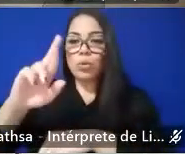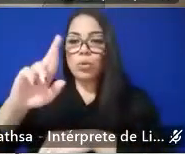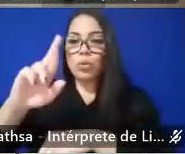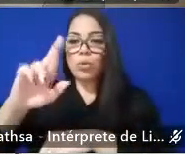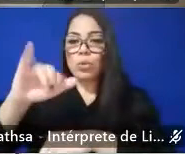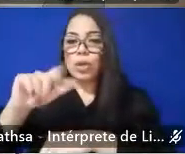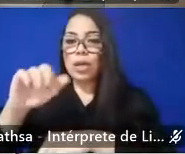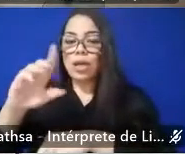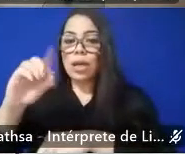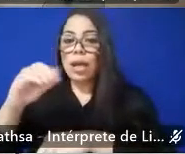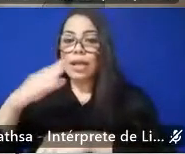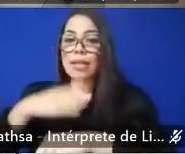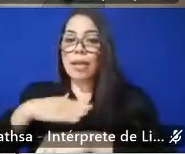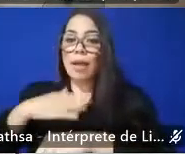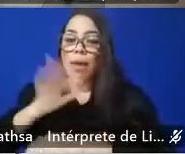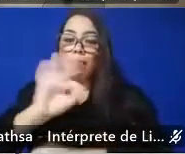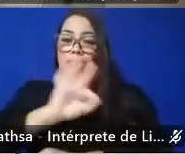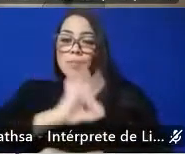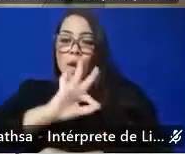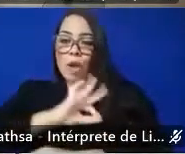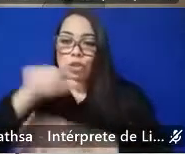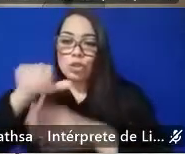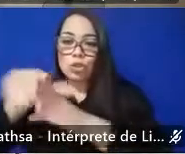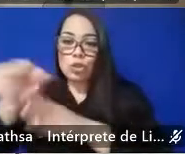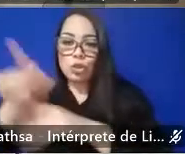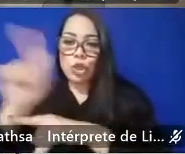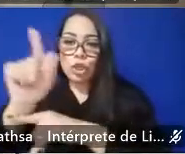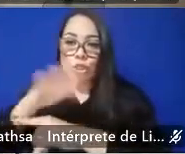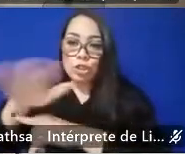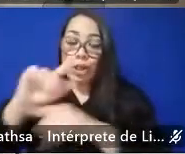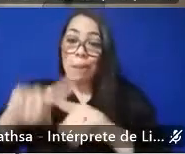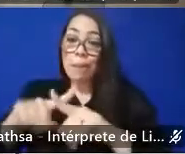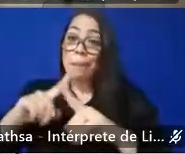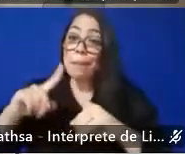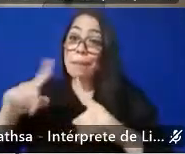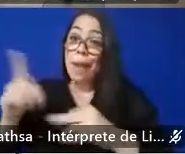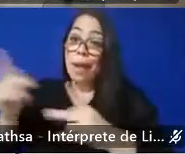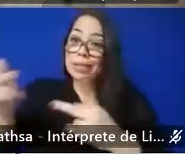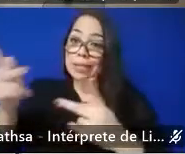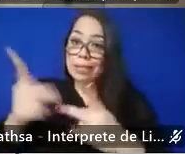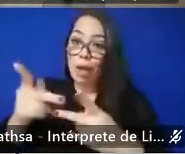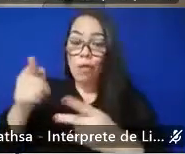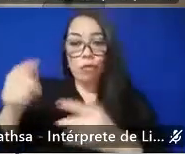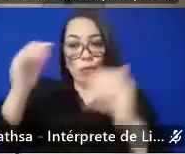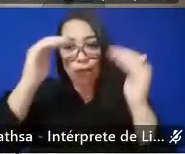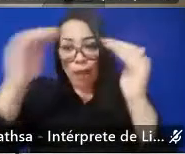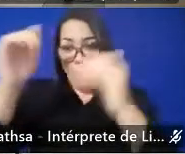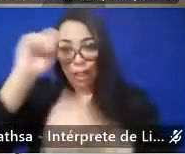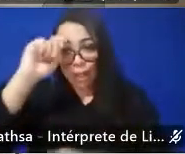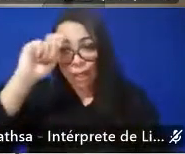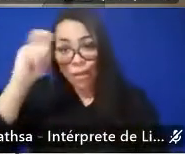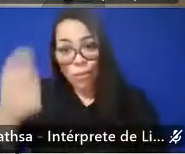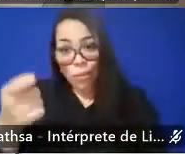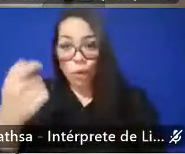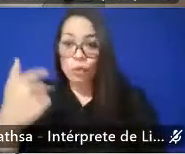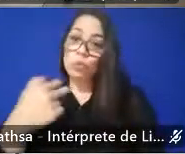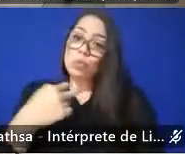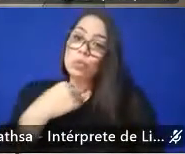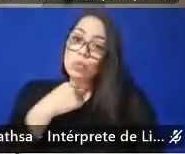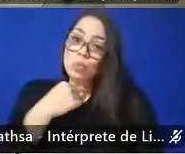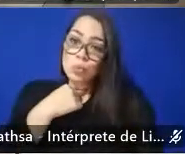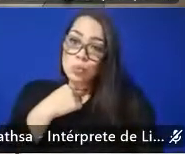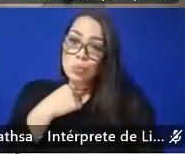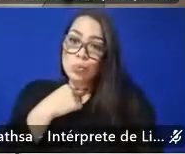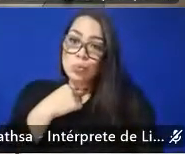do Conselho Nacional de corregedores Gerais mas a convite do homenageado e pediu essa transmissão